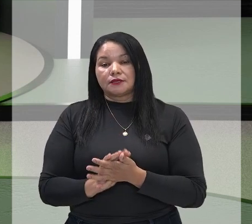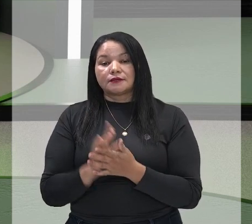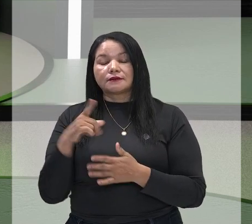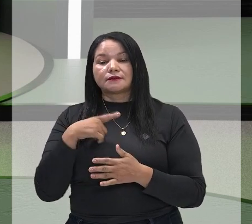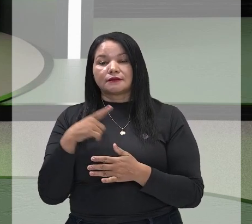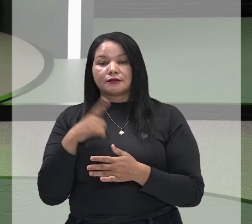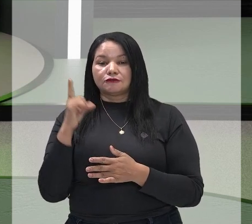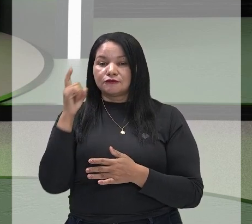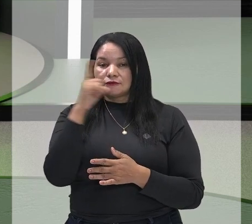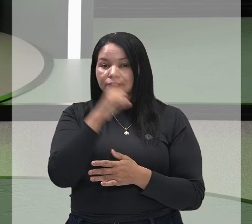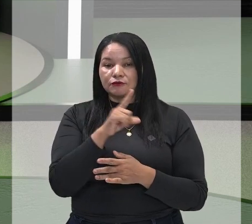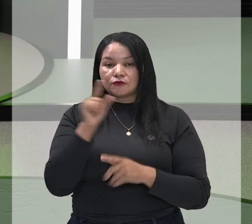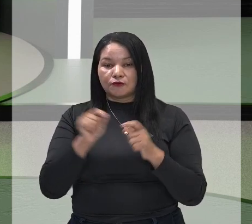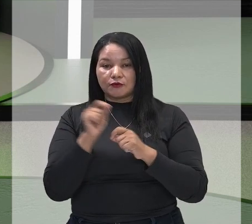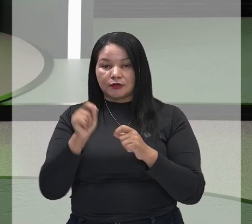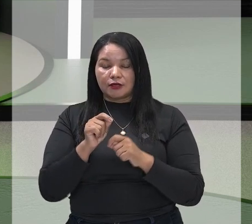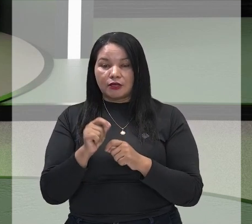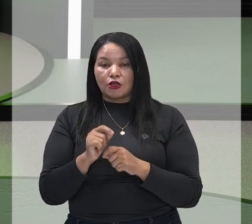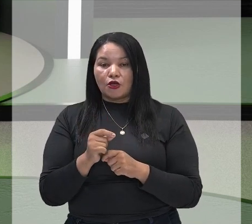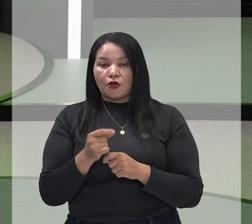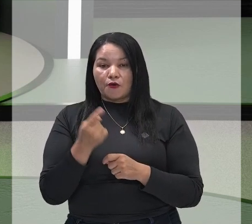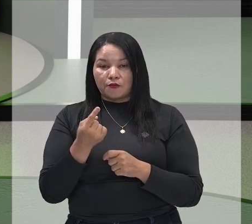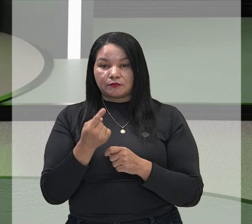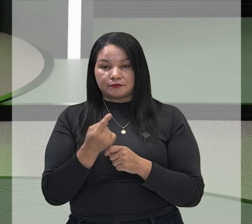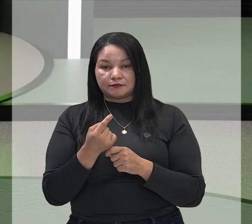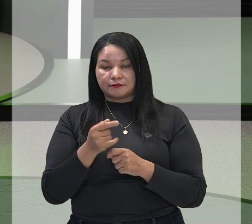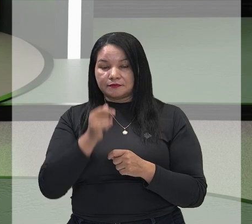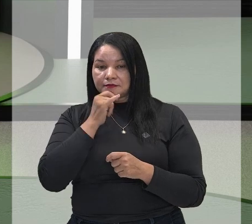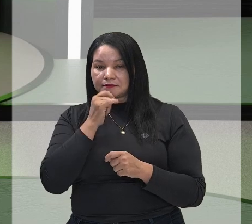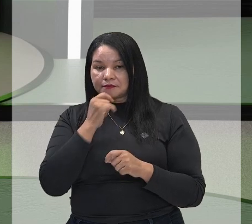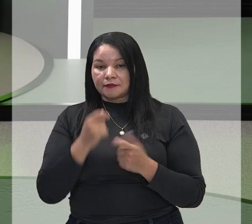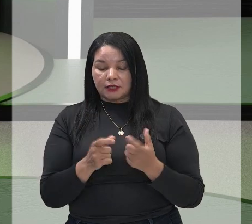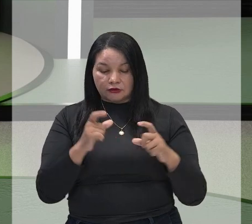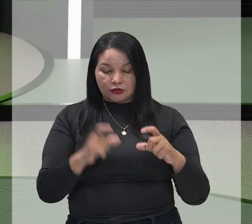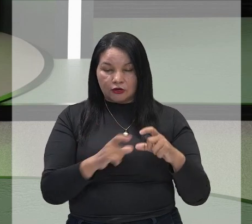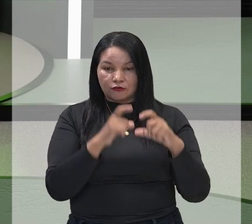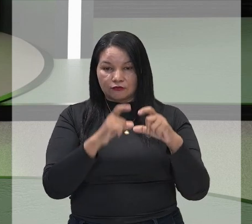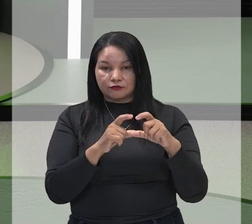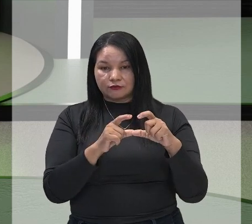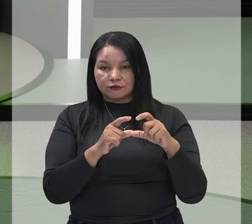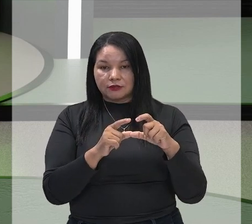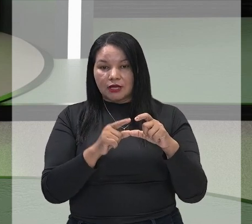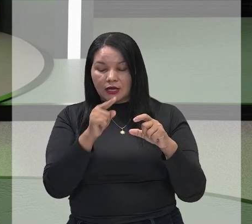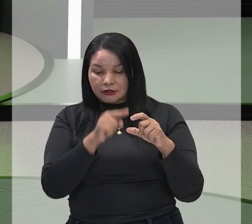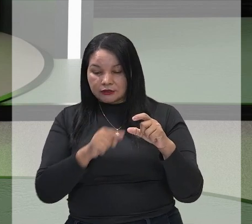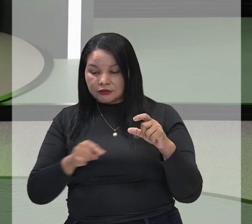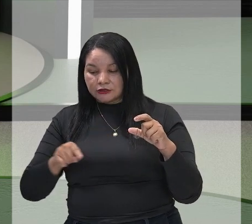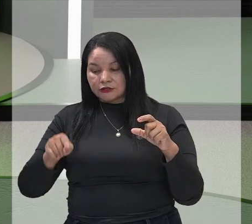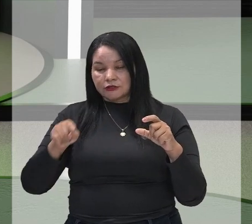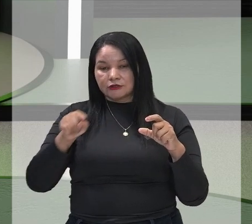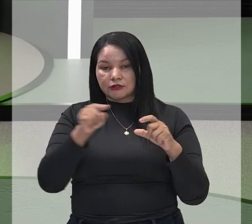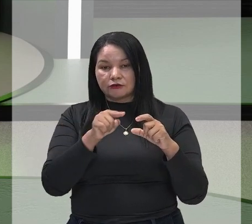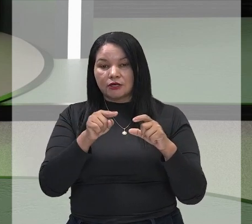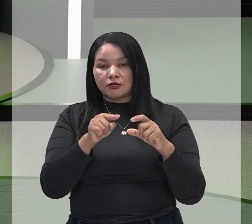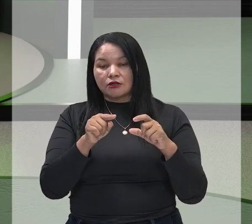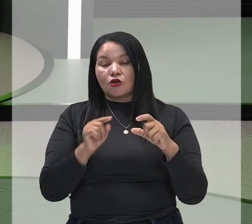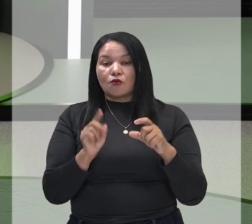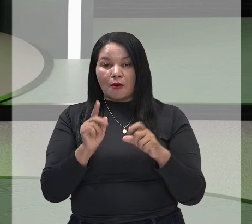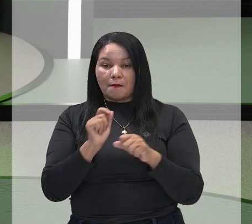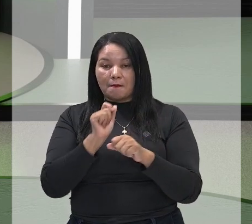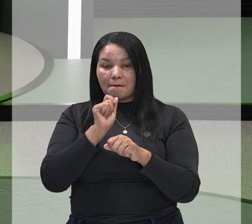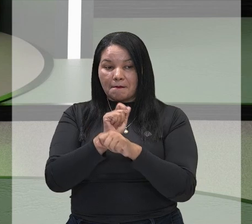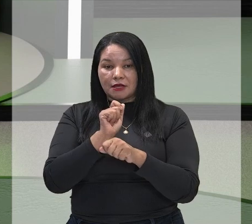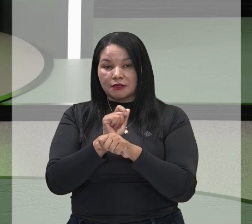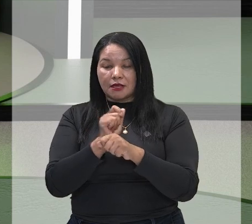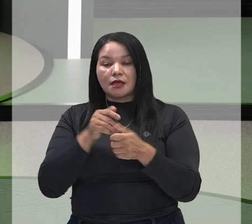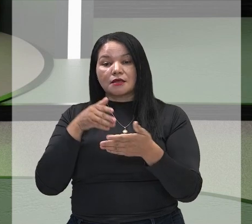para passar num determinado resistor. A gente tem uma resistência, tem algo circulando, prendendo, melhor dizendo, a